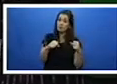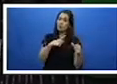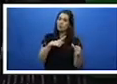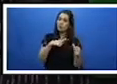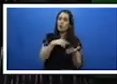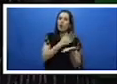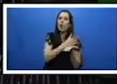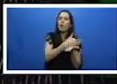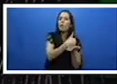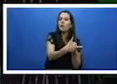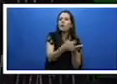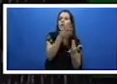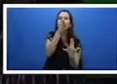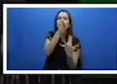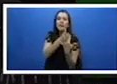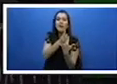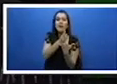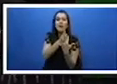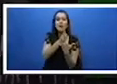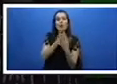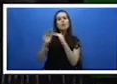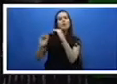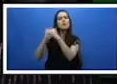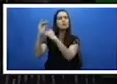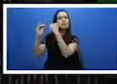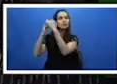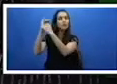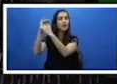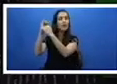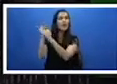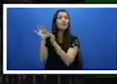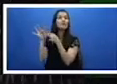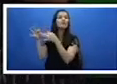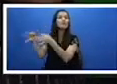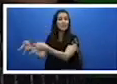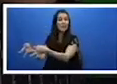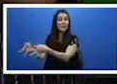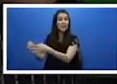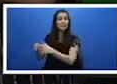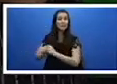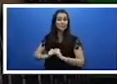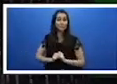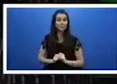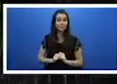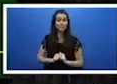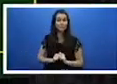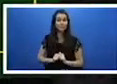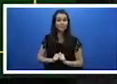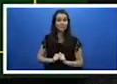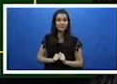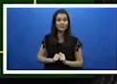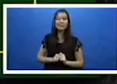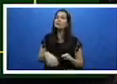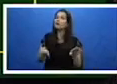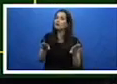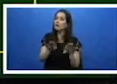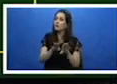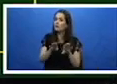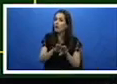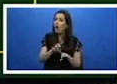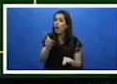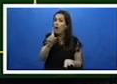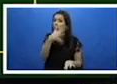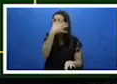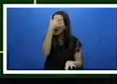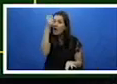começo, o meio, o desenvolvimento e o fim, tá? Em parágrafos, tá? Coloca